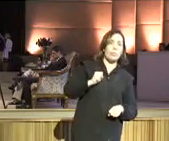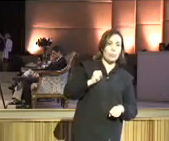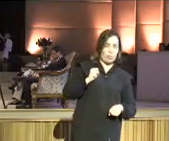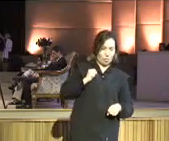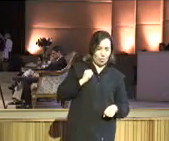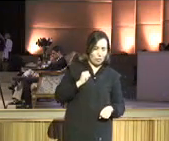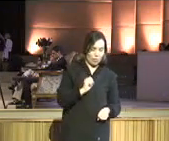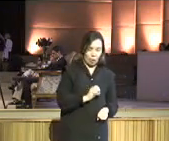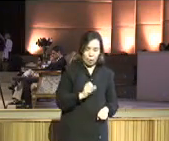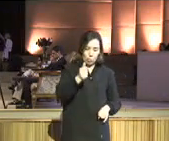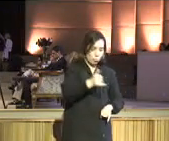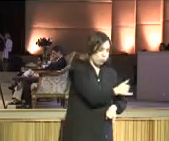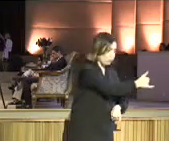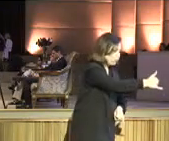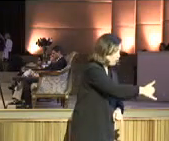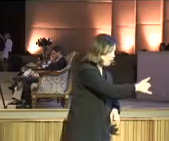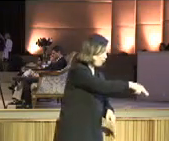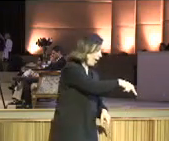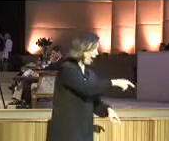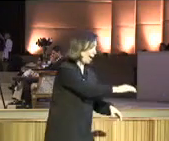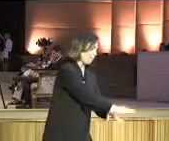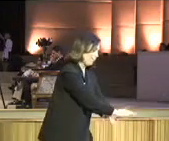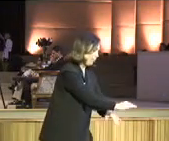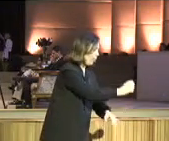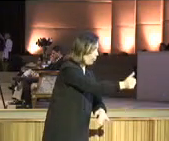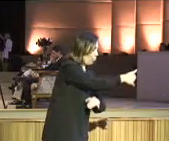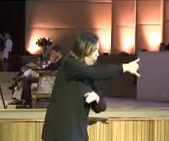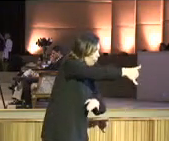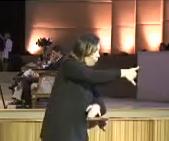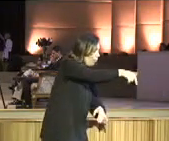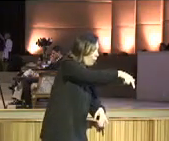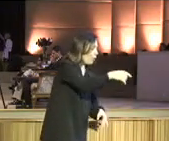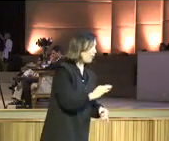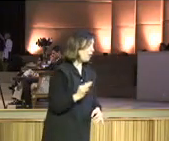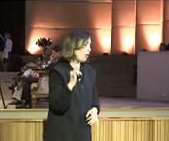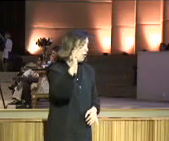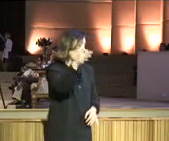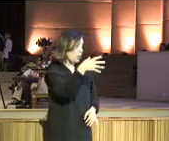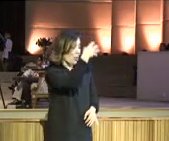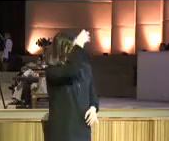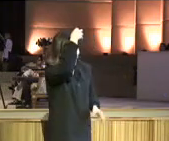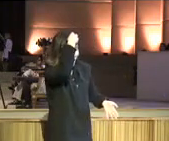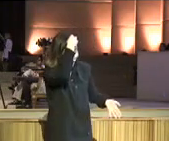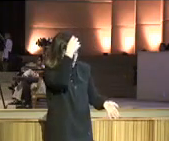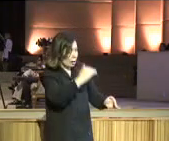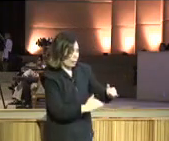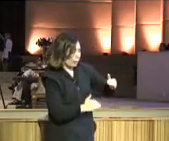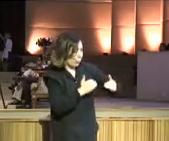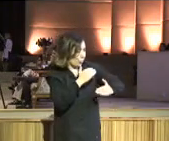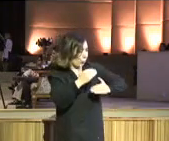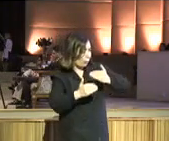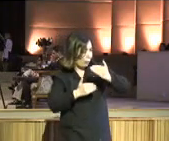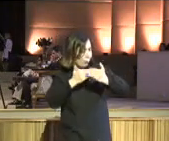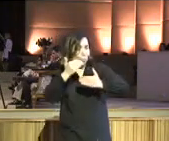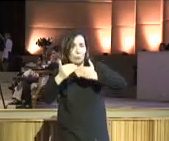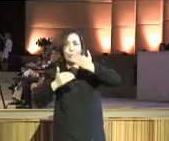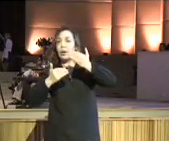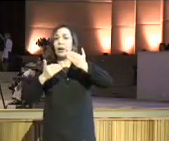no trono, ele foi perseguido tantas vezes, mas um dia ele sentou no trono,